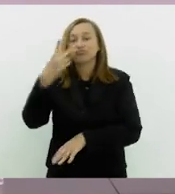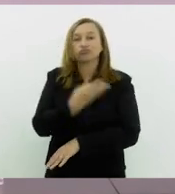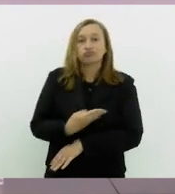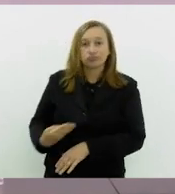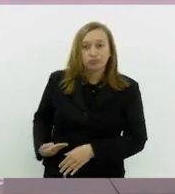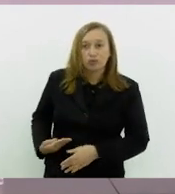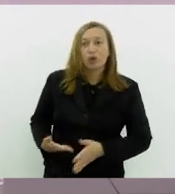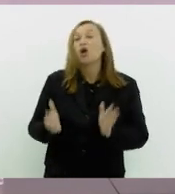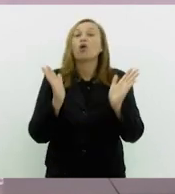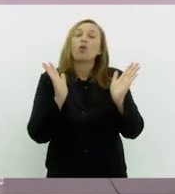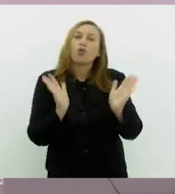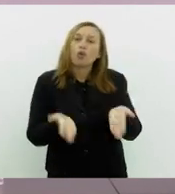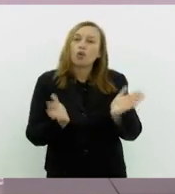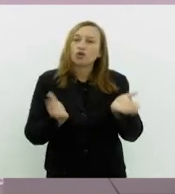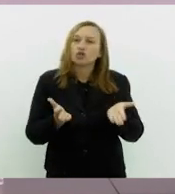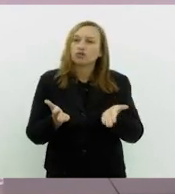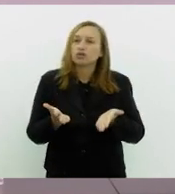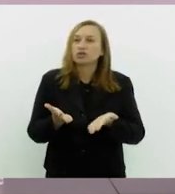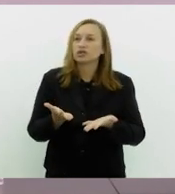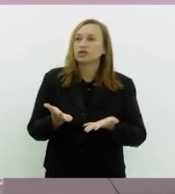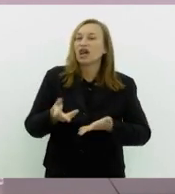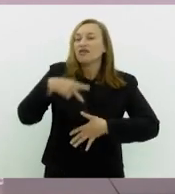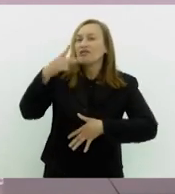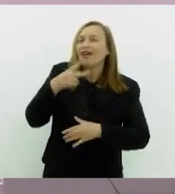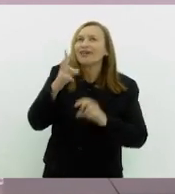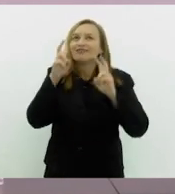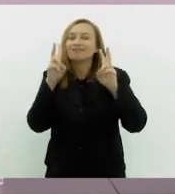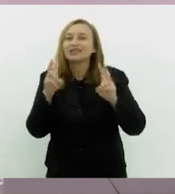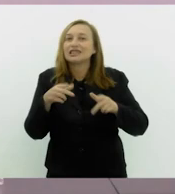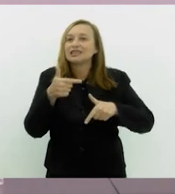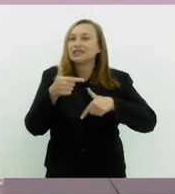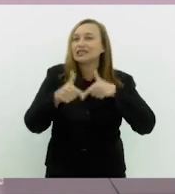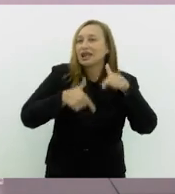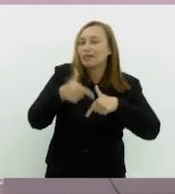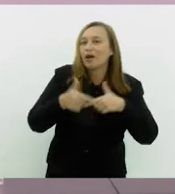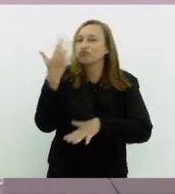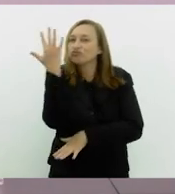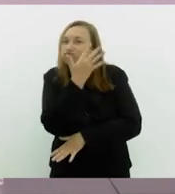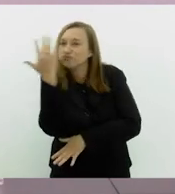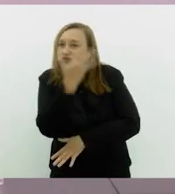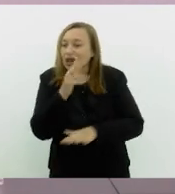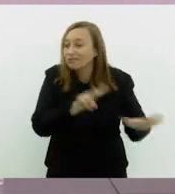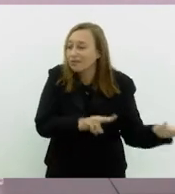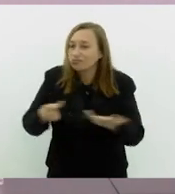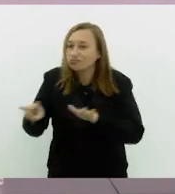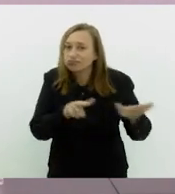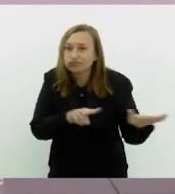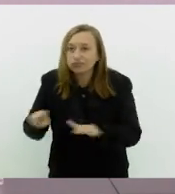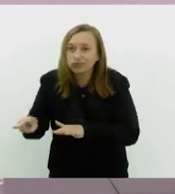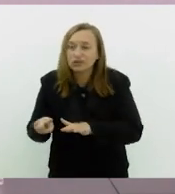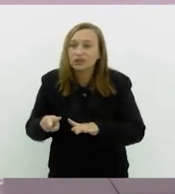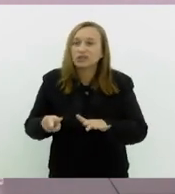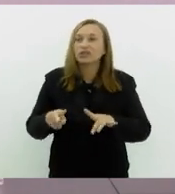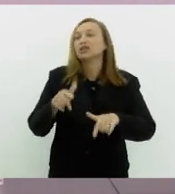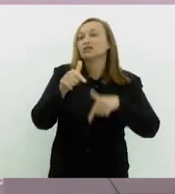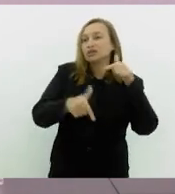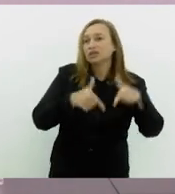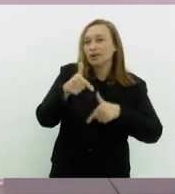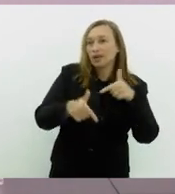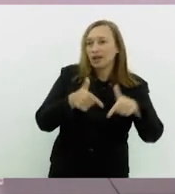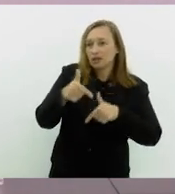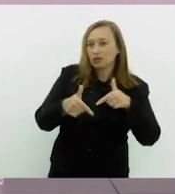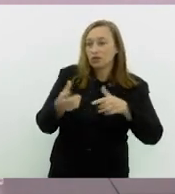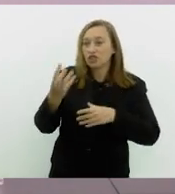pública. Hoje, não à toa, falar desse trabalho invisível, também aí na semana das trabalhadoras